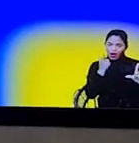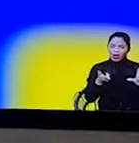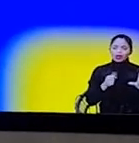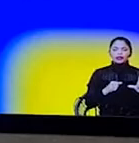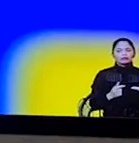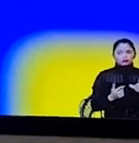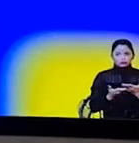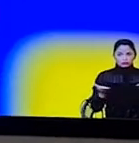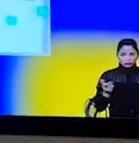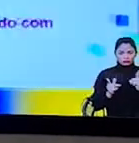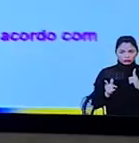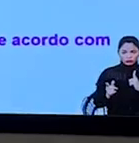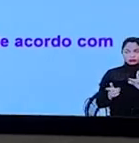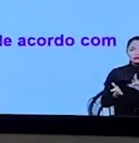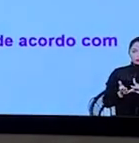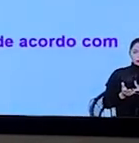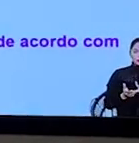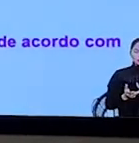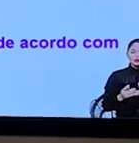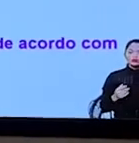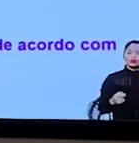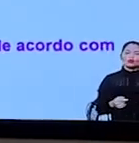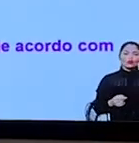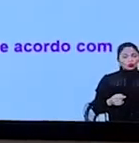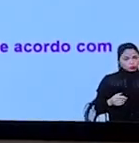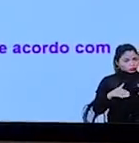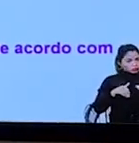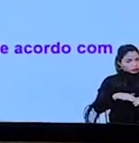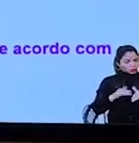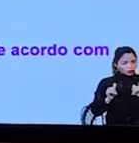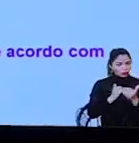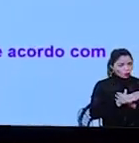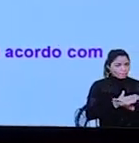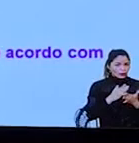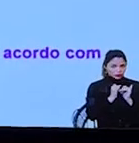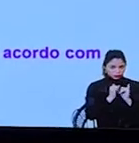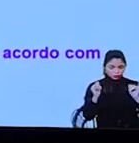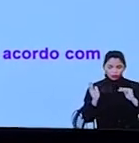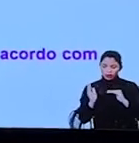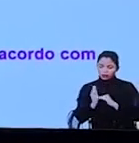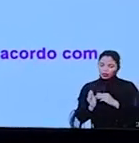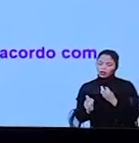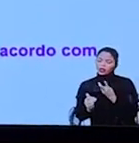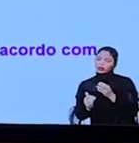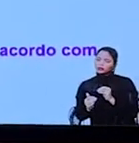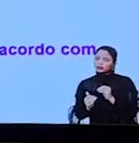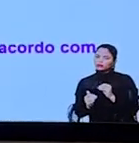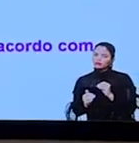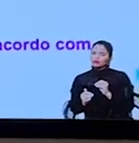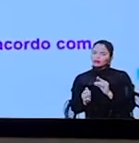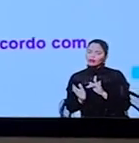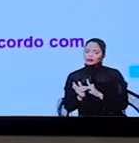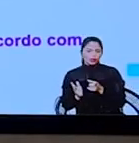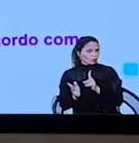traz aqui a vigência, né, real. Então, 1 de setembro começa a valer essa campanha e vai até o dia 30. Na verdade, não é uma campanha, é uma política.